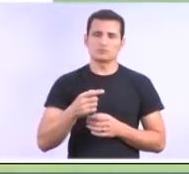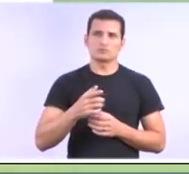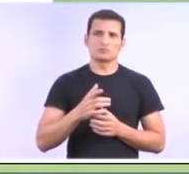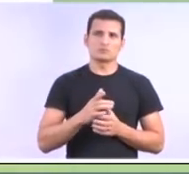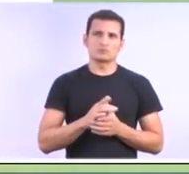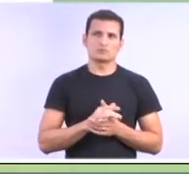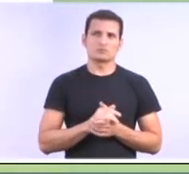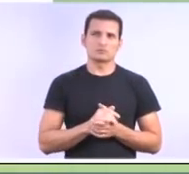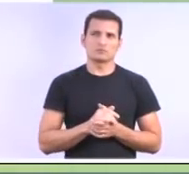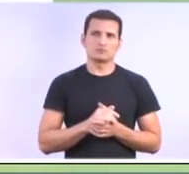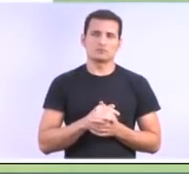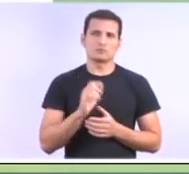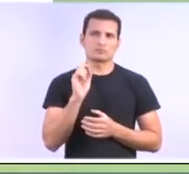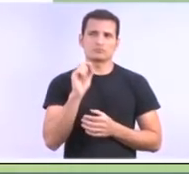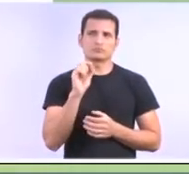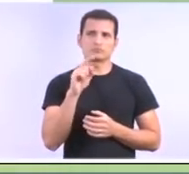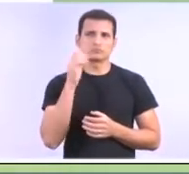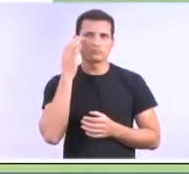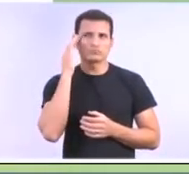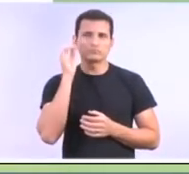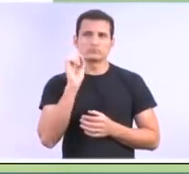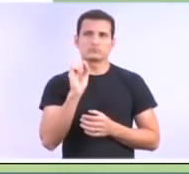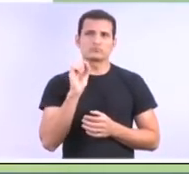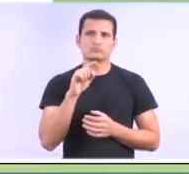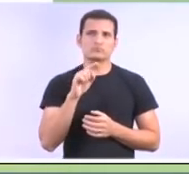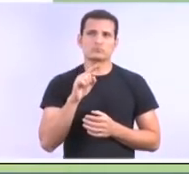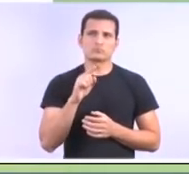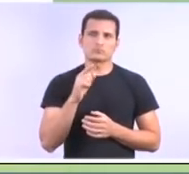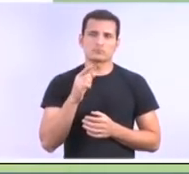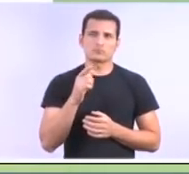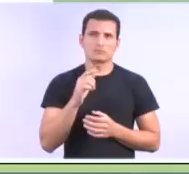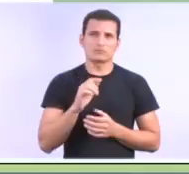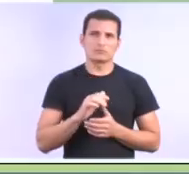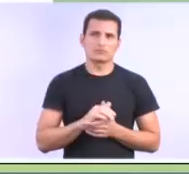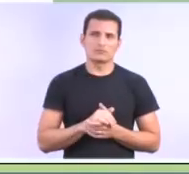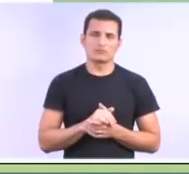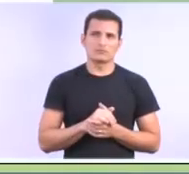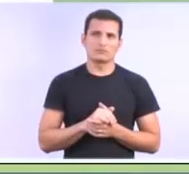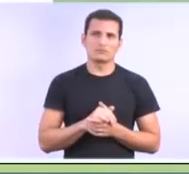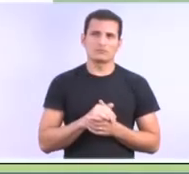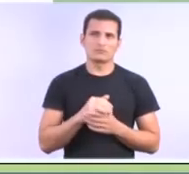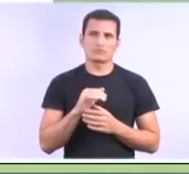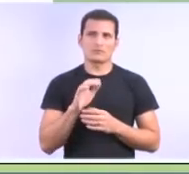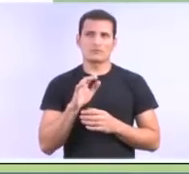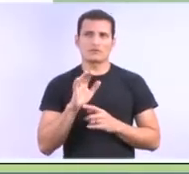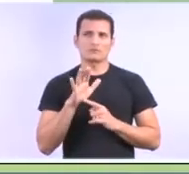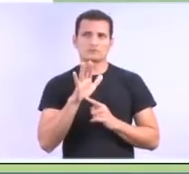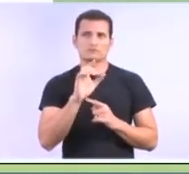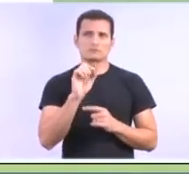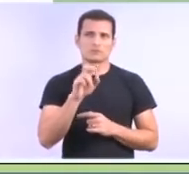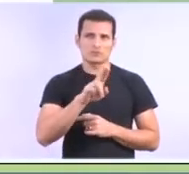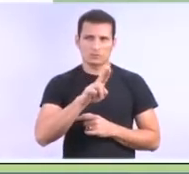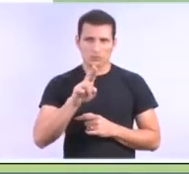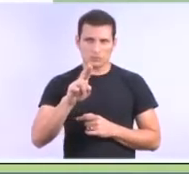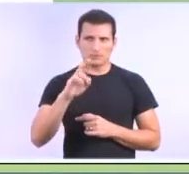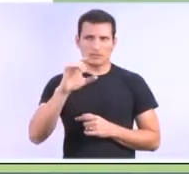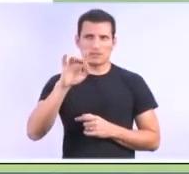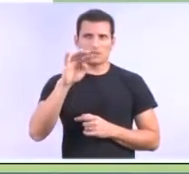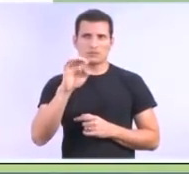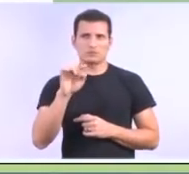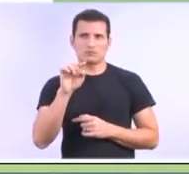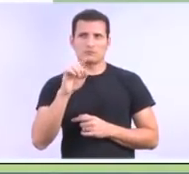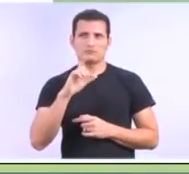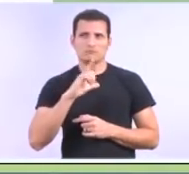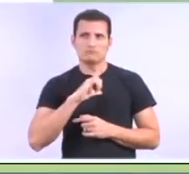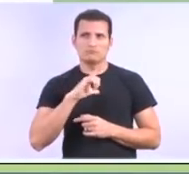entender aqui. Eu mandei mostrar na tela o nome do cliente. Aí lá na tela vai ter um cursorzinho